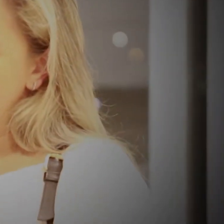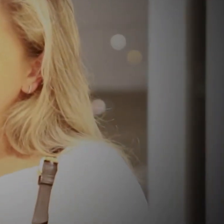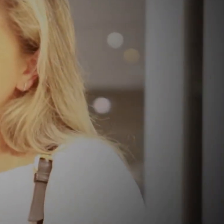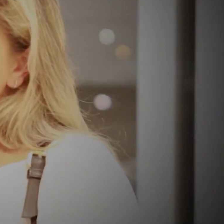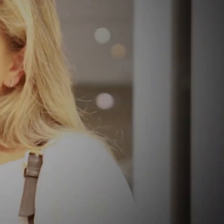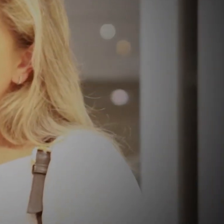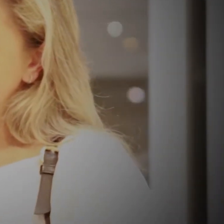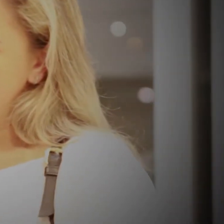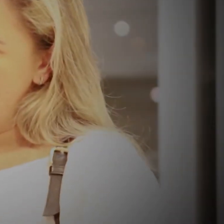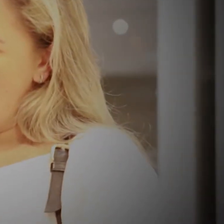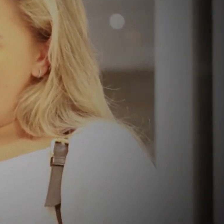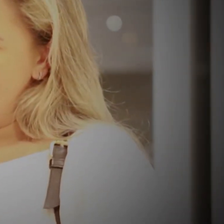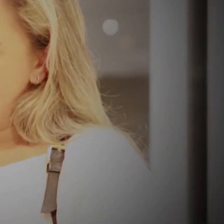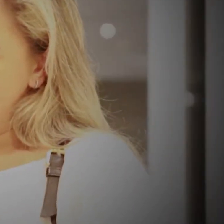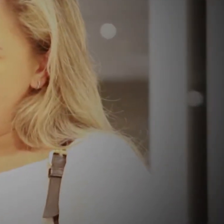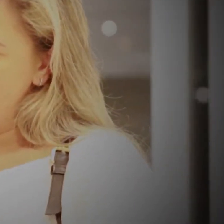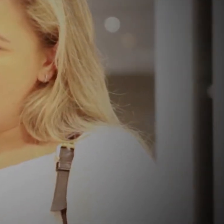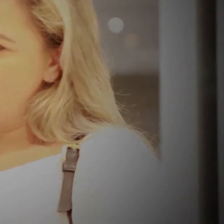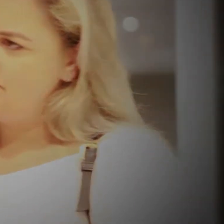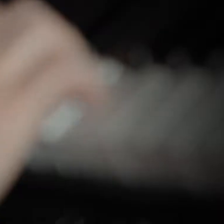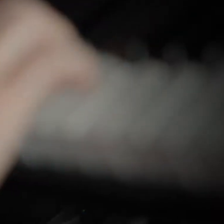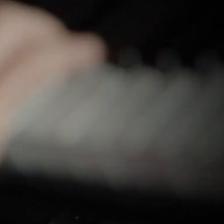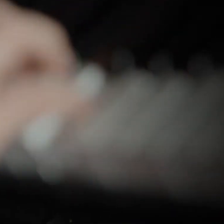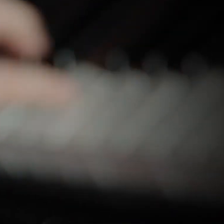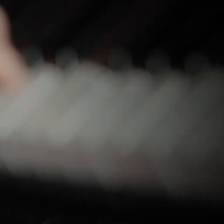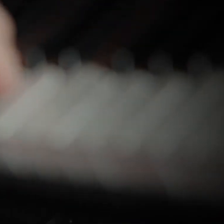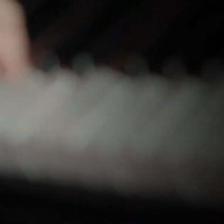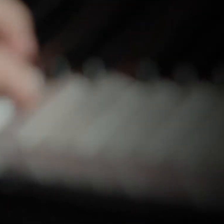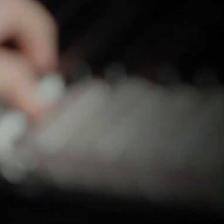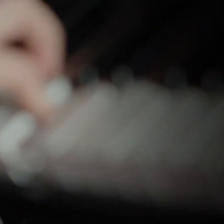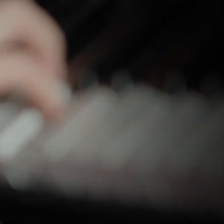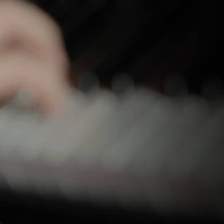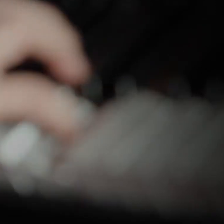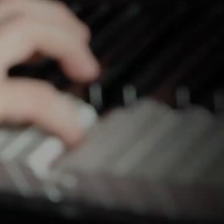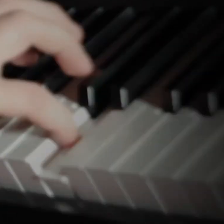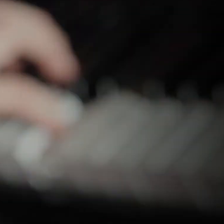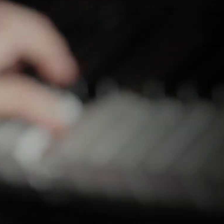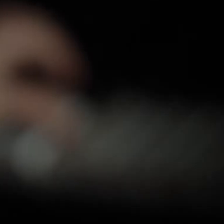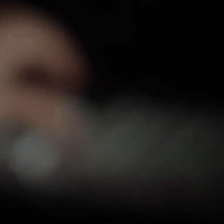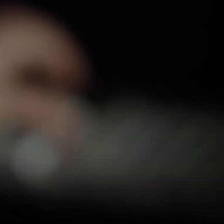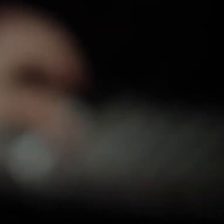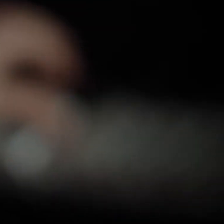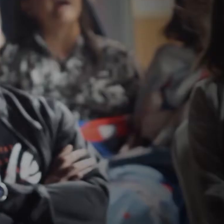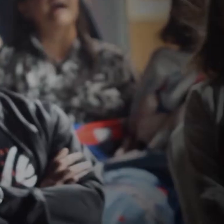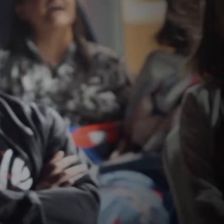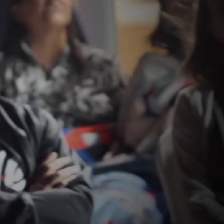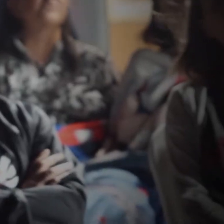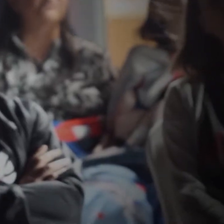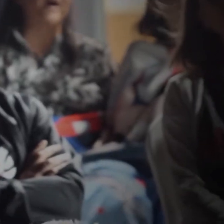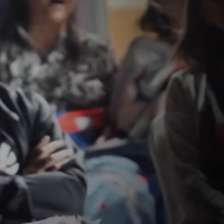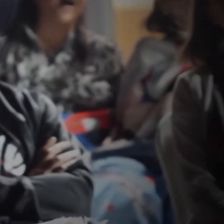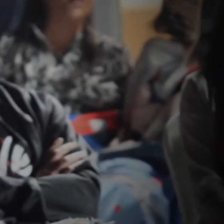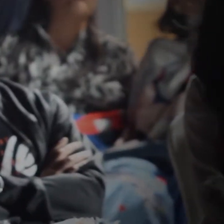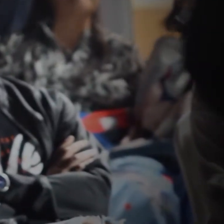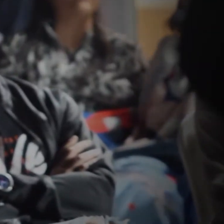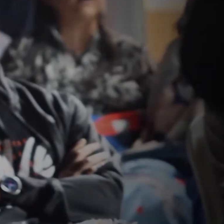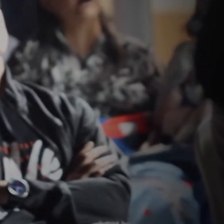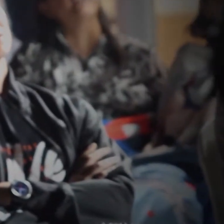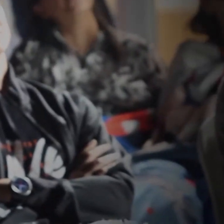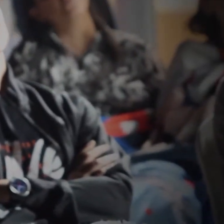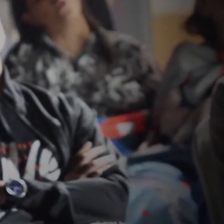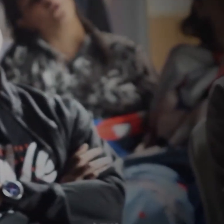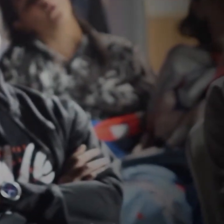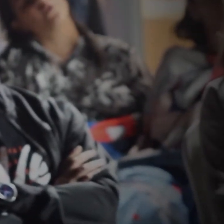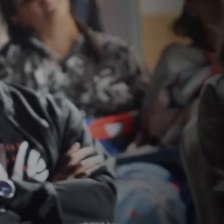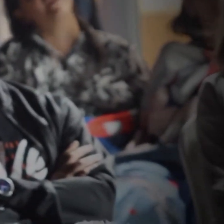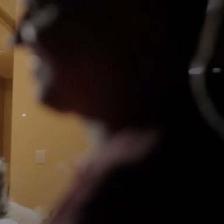pastor Júnior Lima está ministrando ao ar livre, ao fundo, gramas verdes e um riacho. Ele é moreno, de pele clara, cabelo preto e barba grisalha. Ele usa